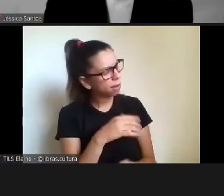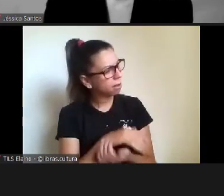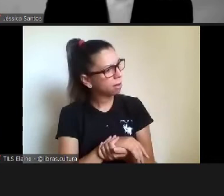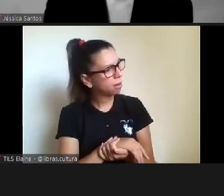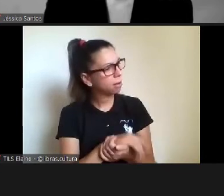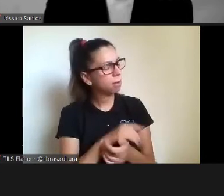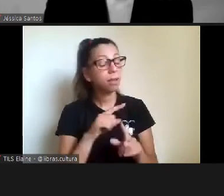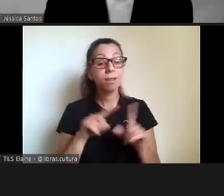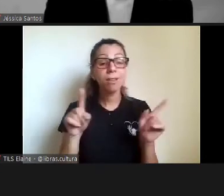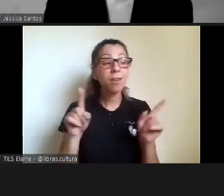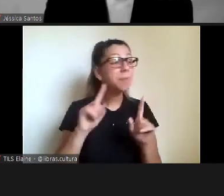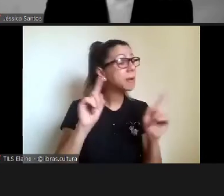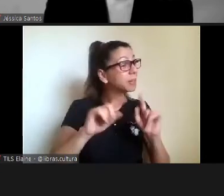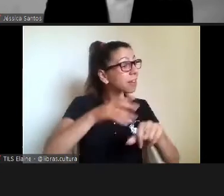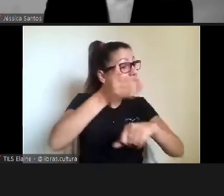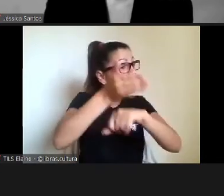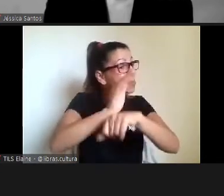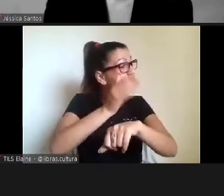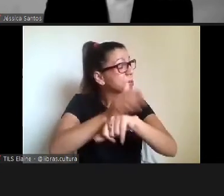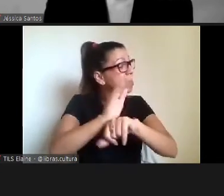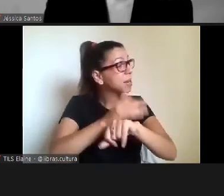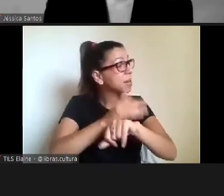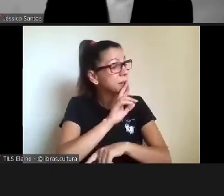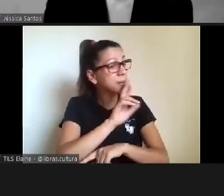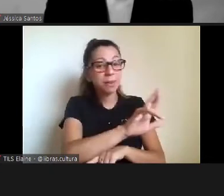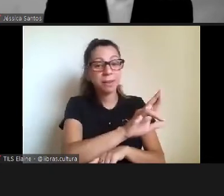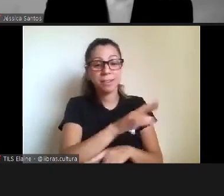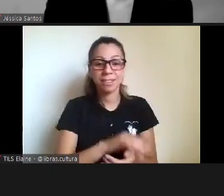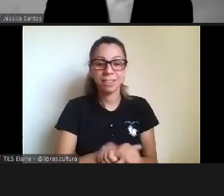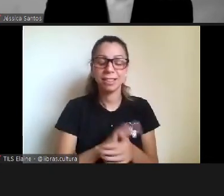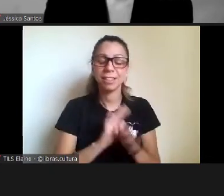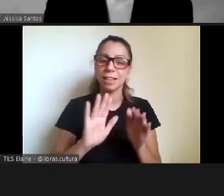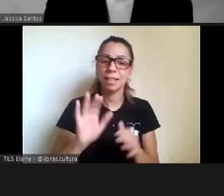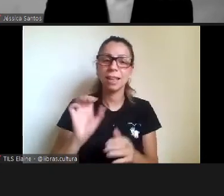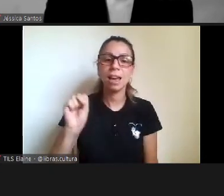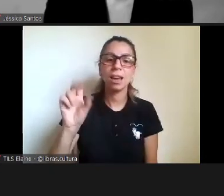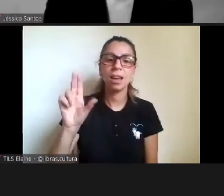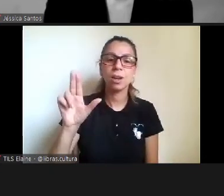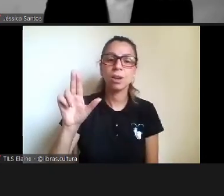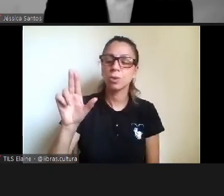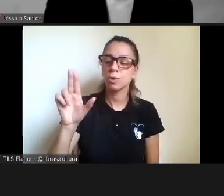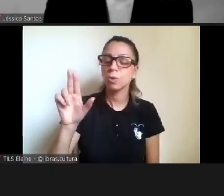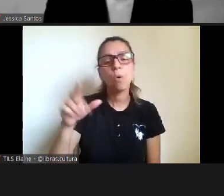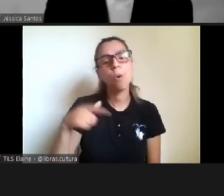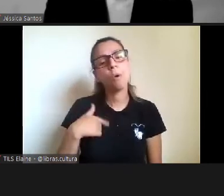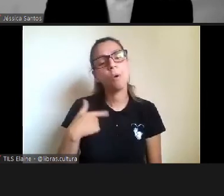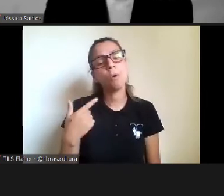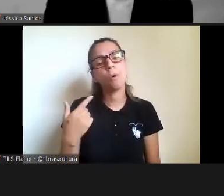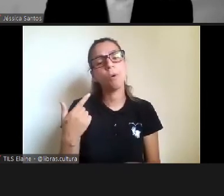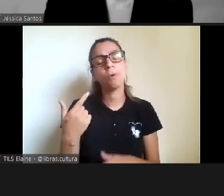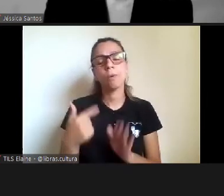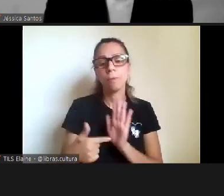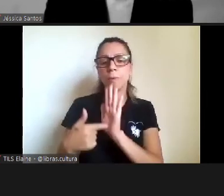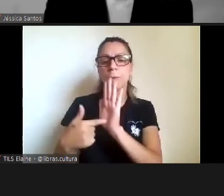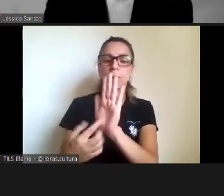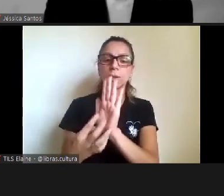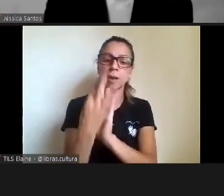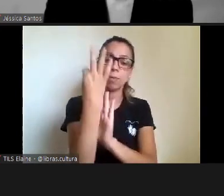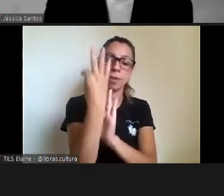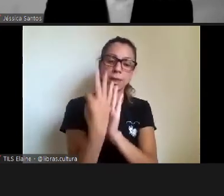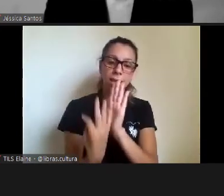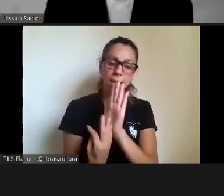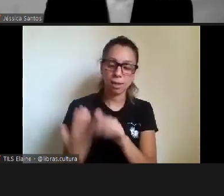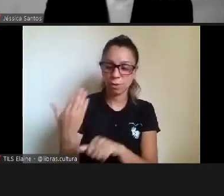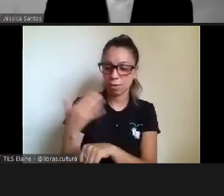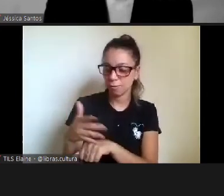ensaiando. E aí, quando a Su traz esse texto do ensaio, né? Eu digo, nossa, que perfeita